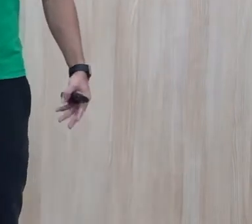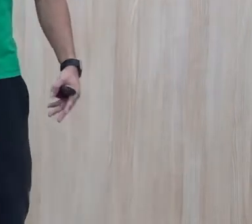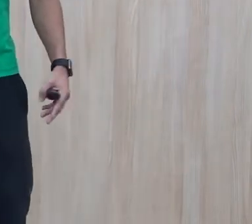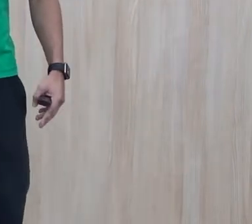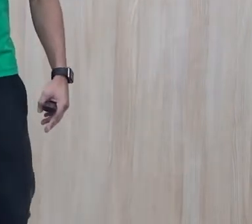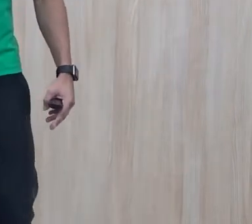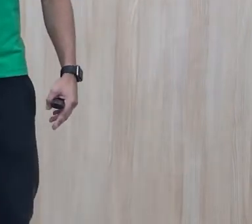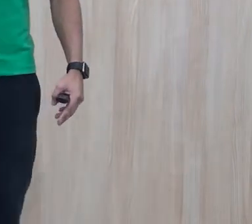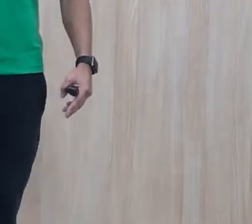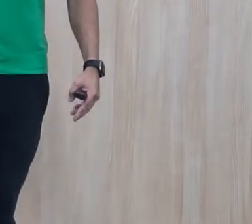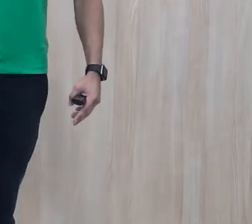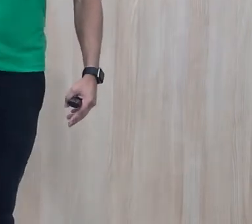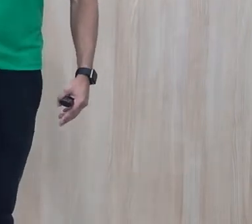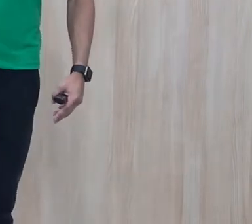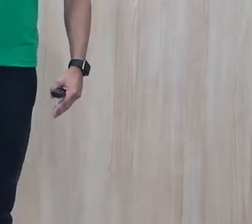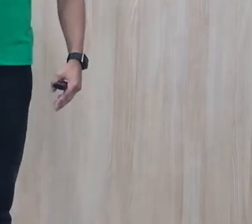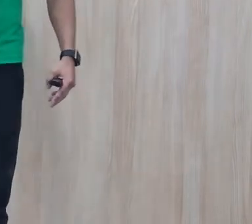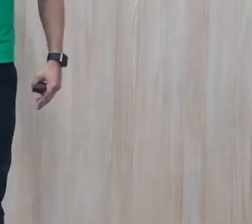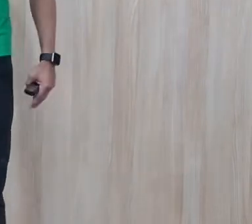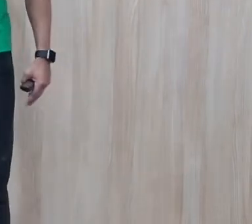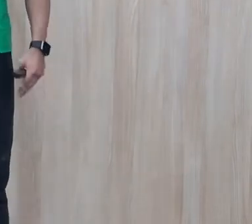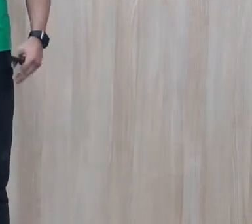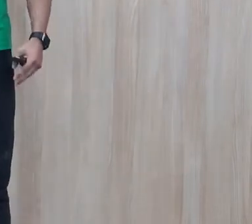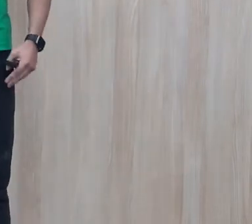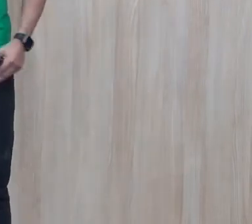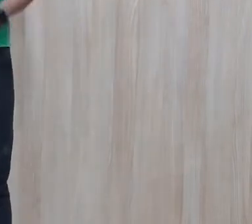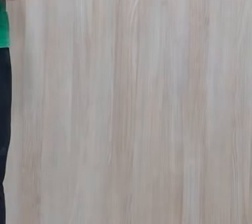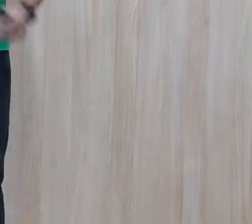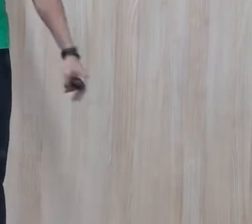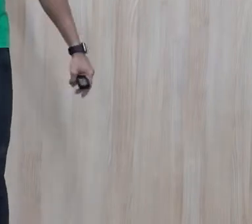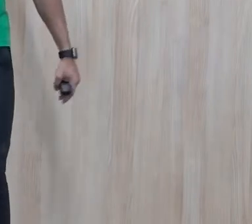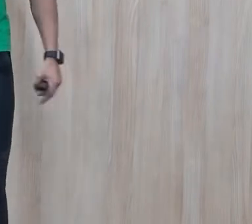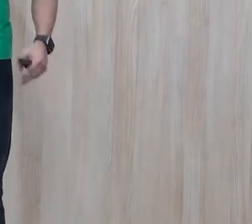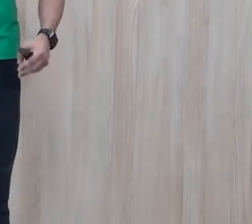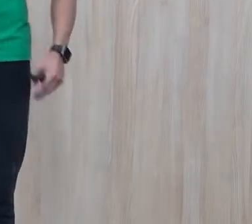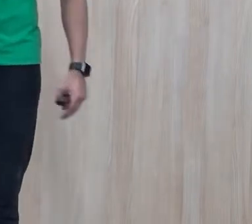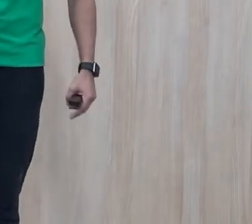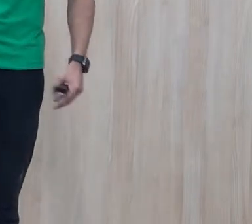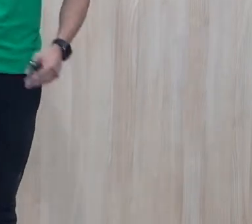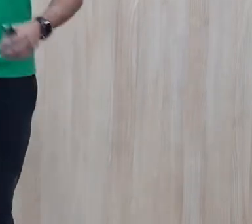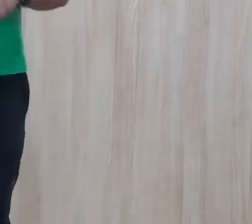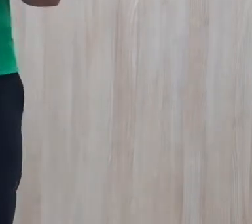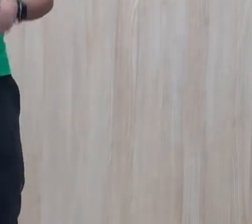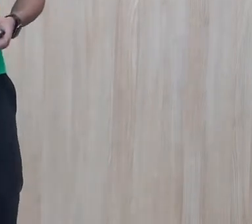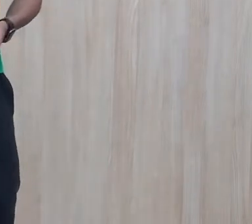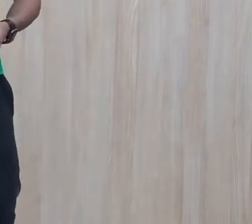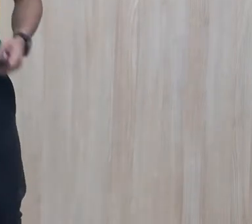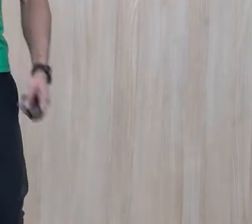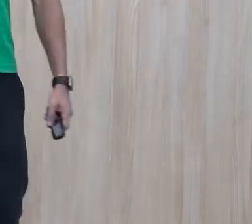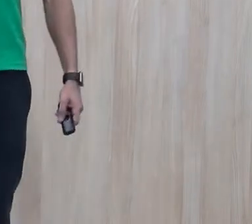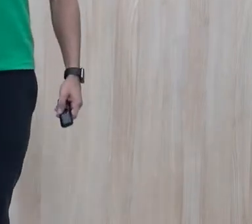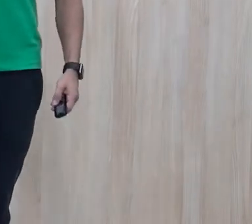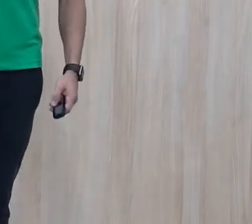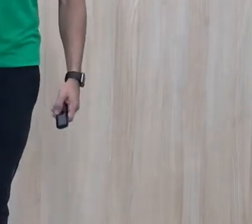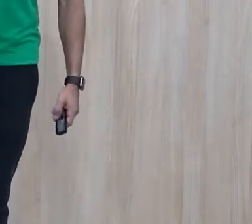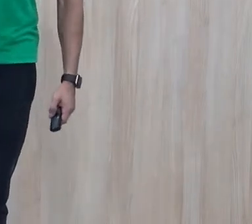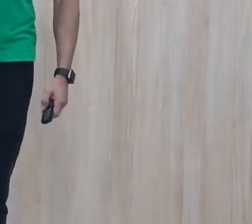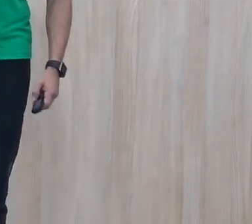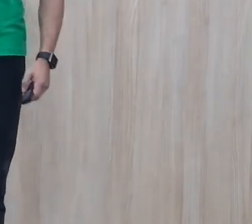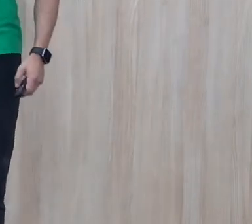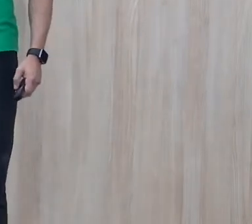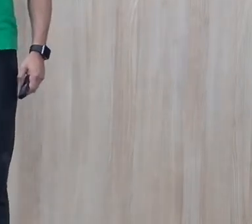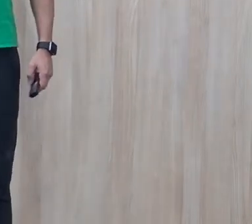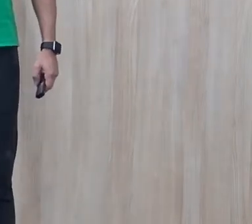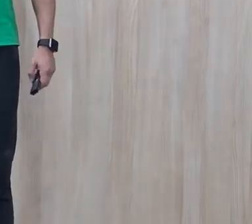entusiasmado, vindo de uma aula de inglês tal, não sei nada de inglês, zero, tá?